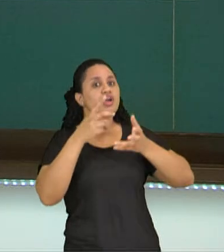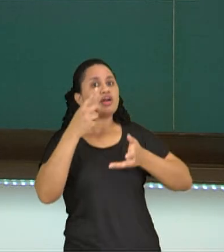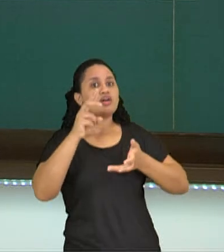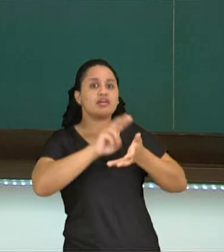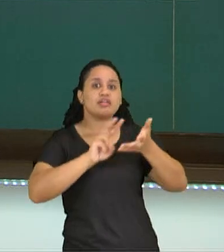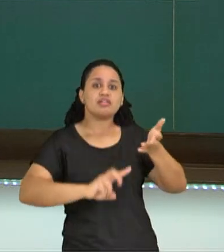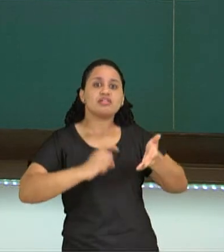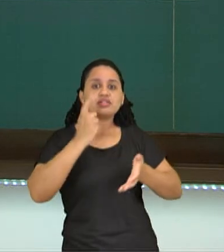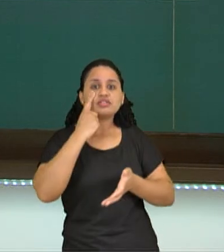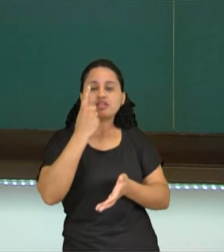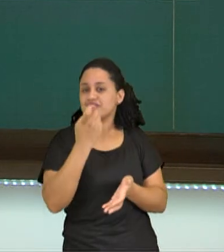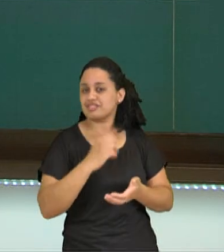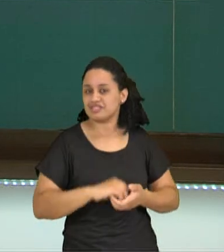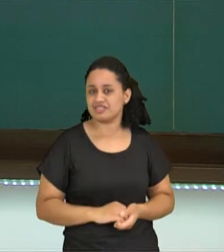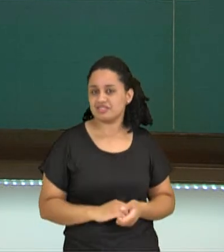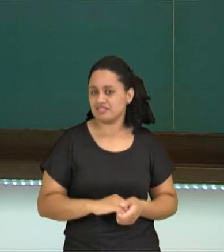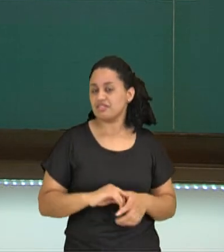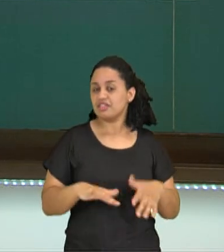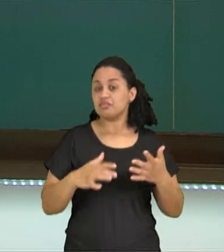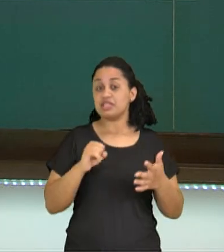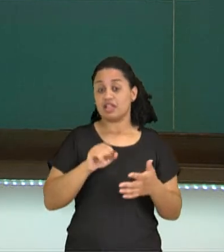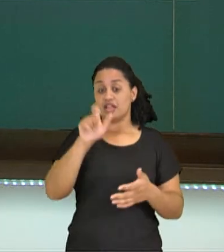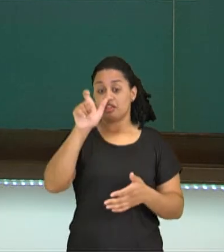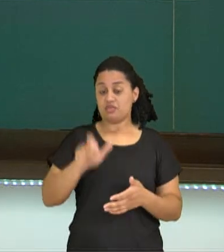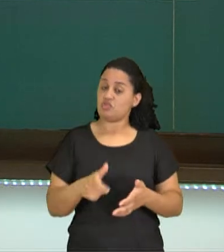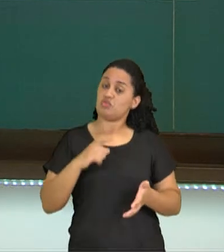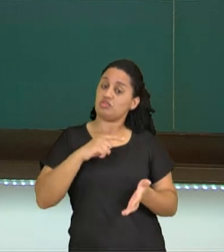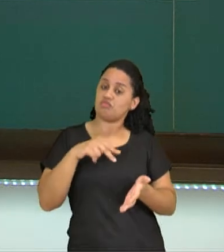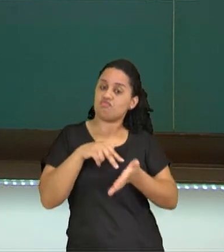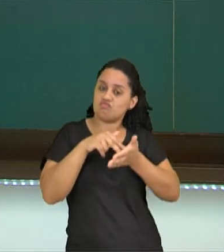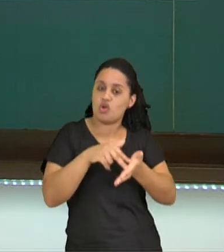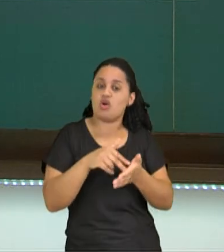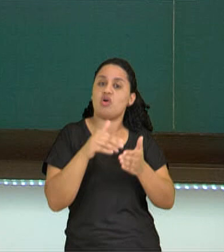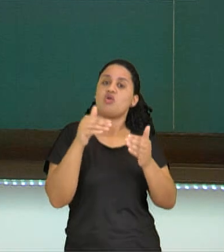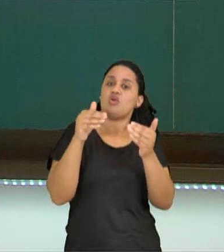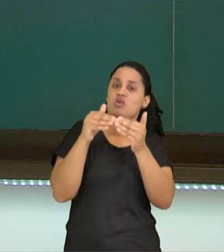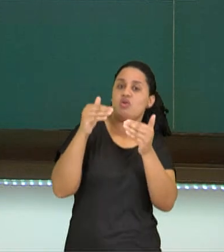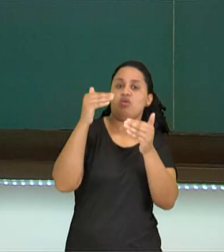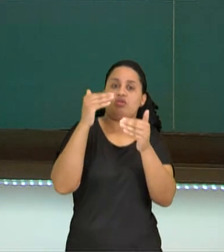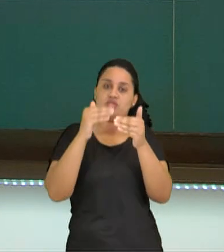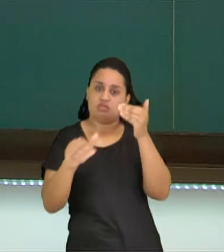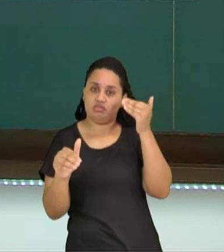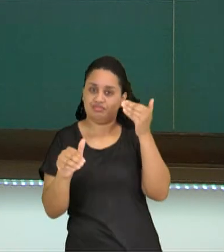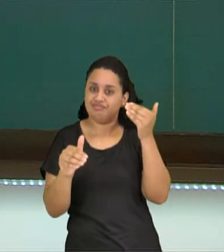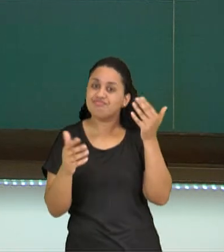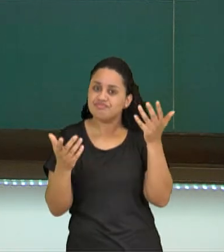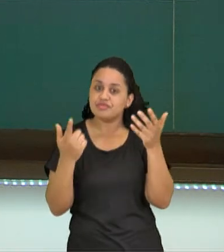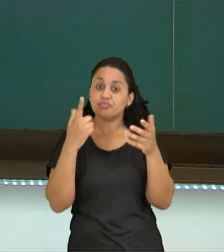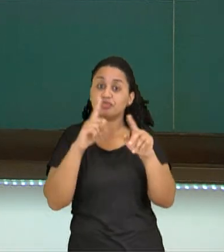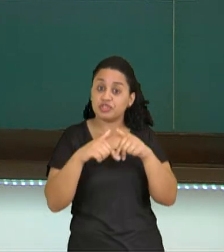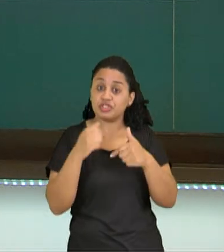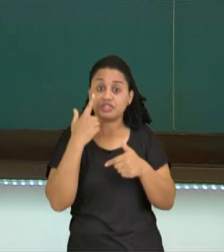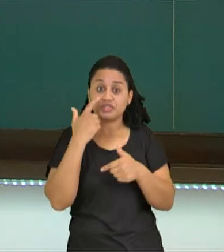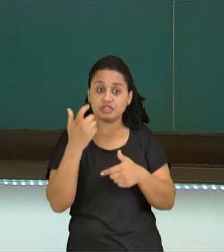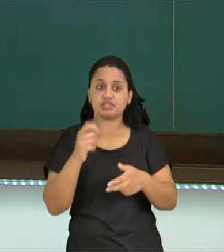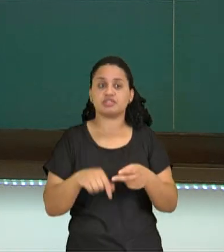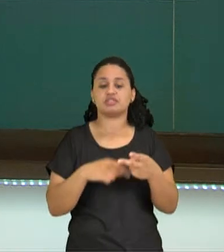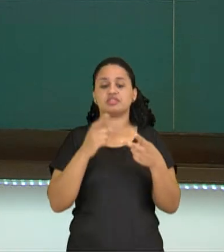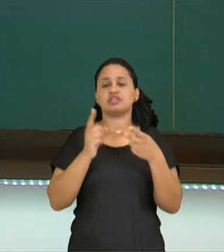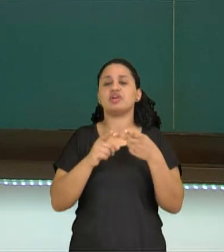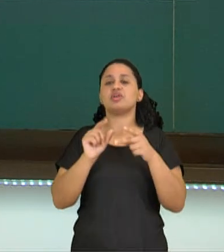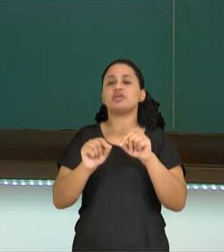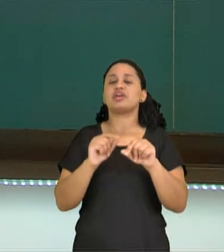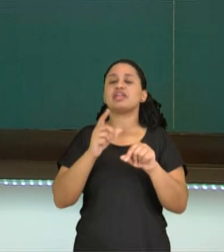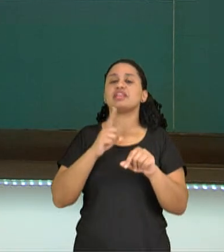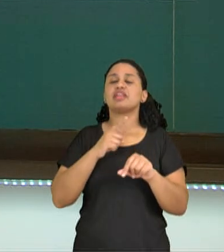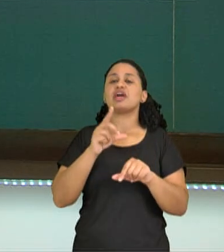acerca de uma opinião, ele vai saber se aquela pessoa vai se posicionar a favor ou contra, né? Isso é muito interessante. E a predominância de verbos